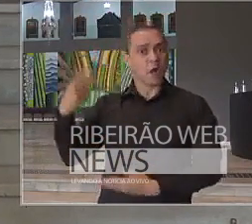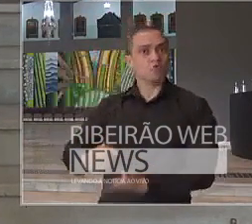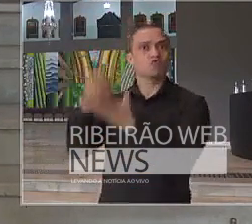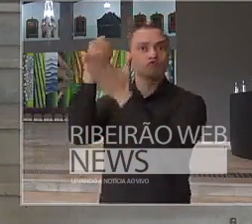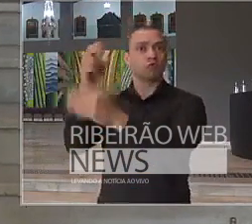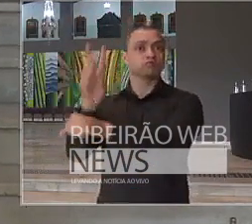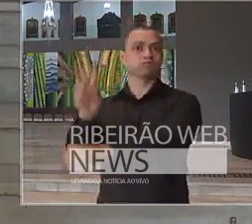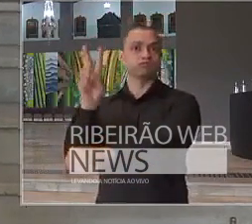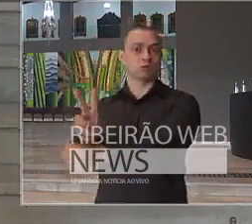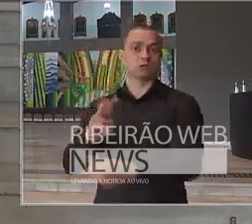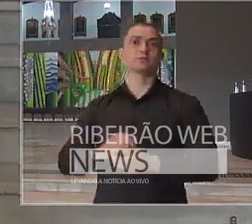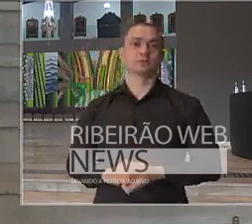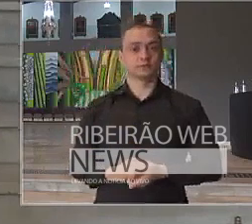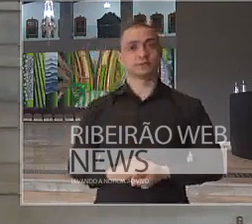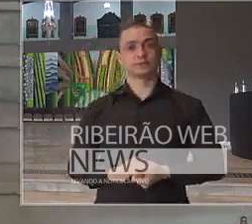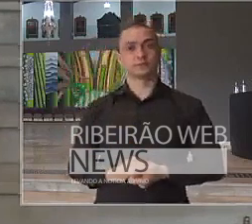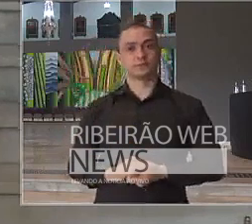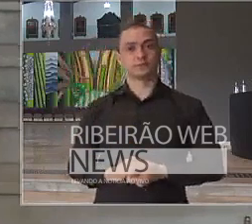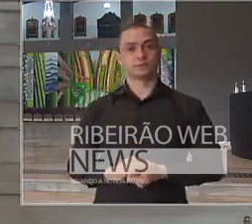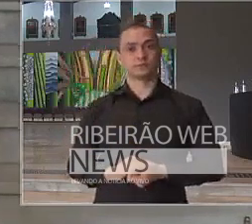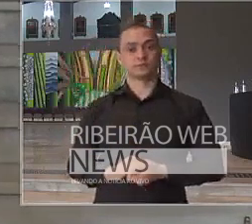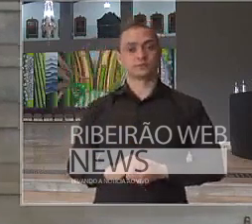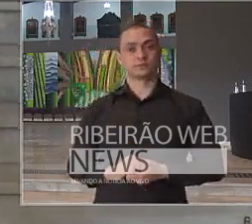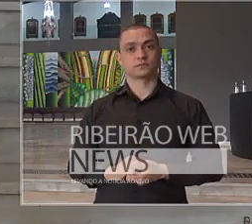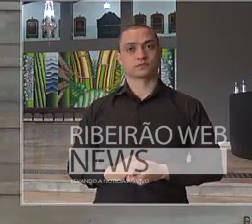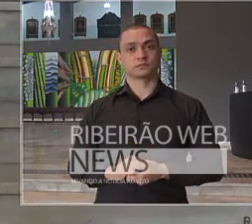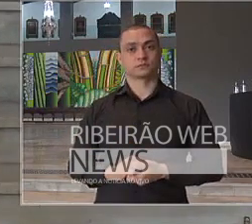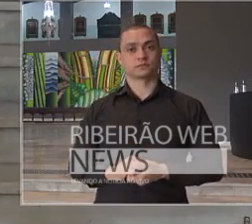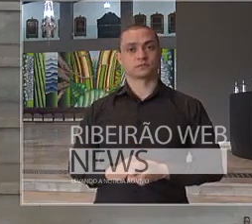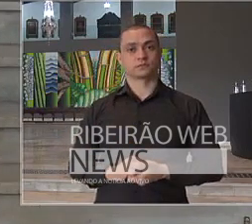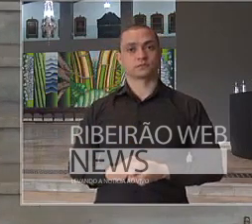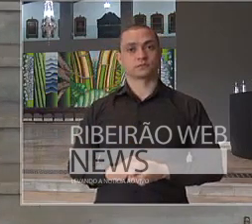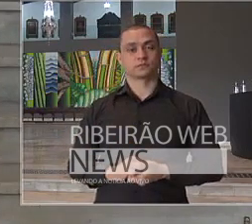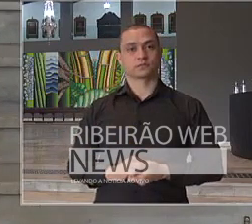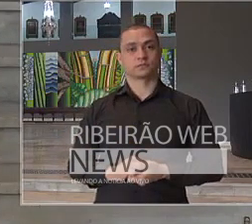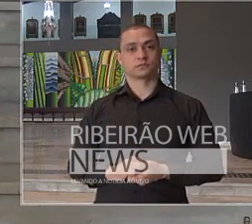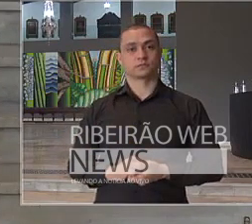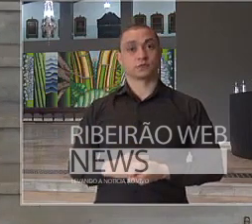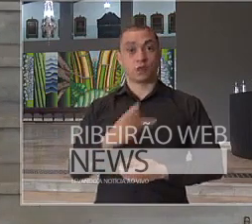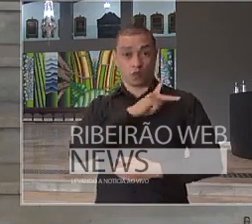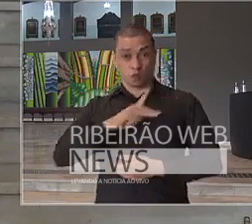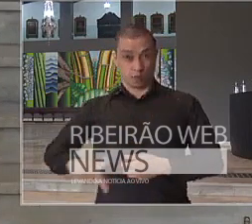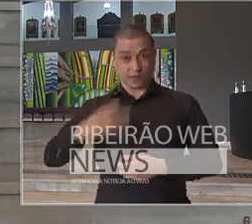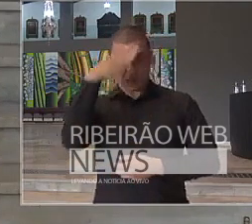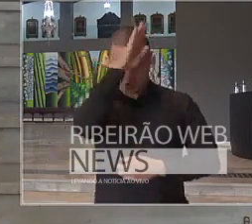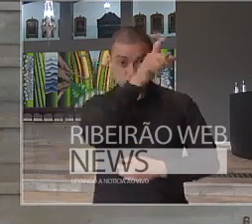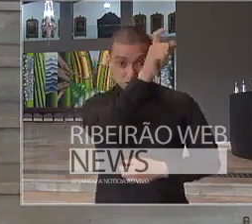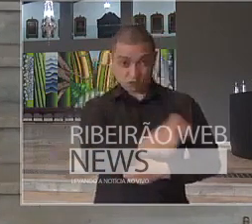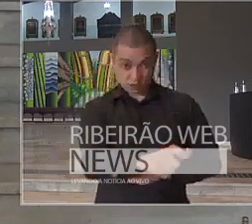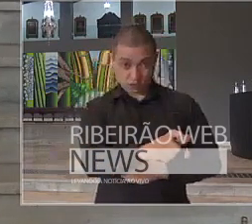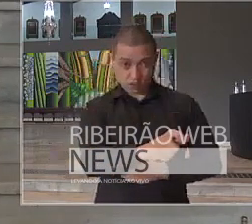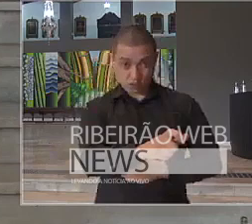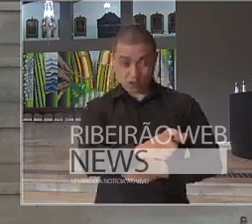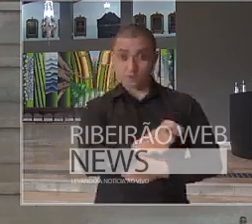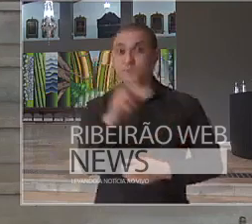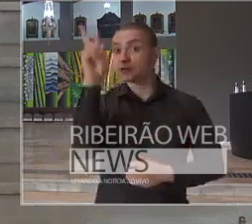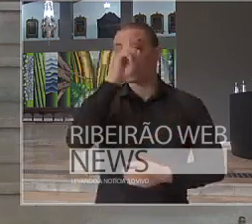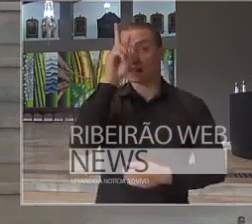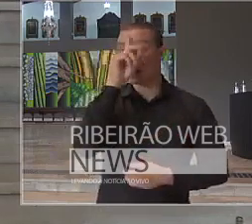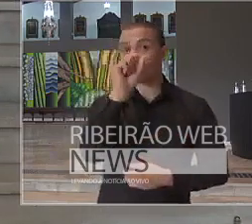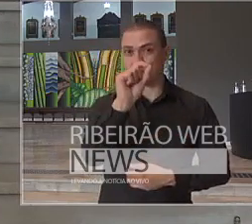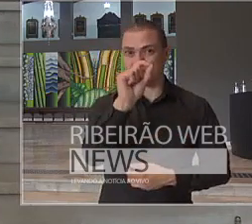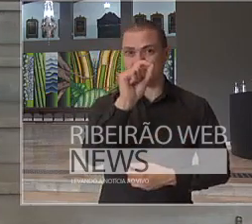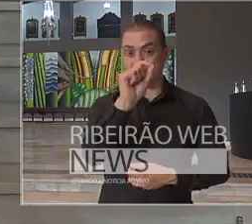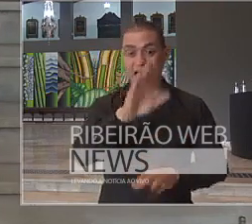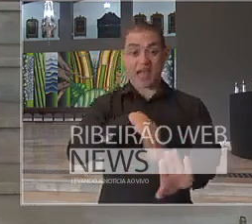dos brasileiros e aí o presidente bolsonaro lembre